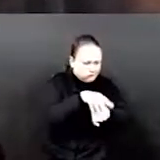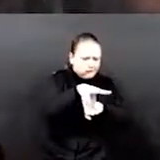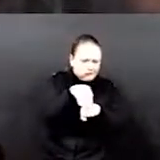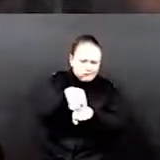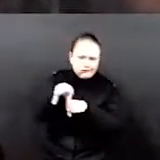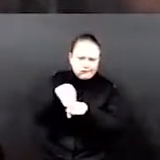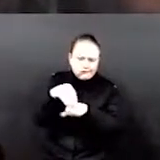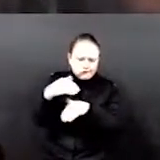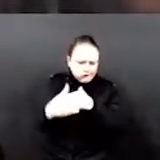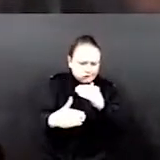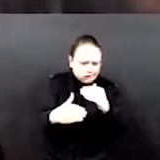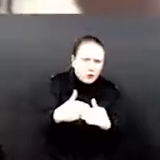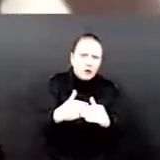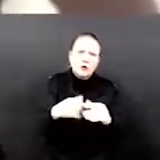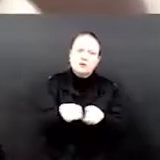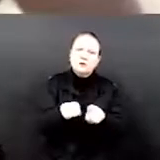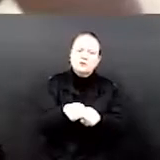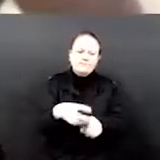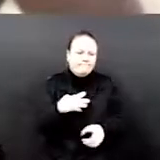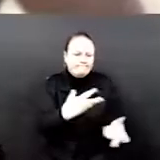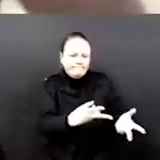educação, que tivesse bastante sentido.